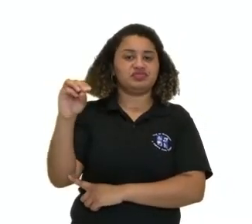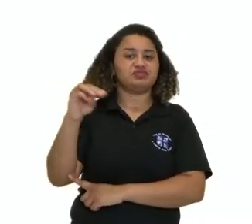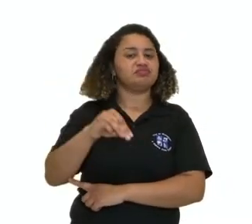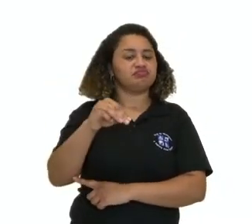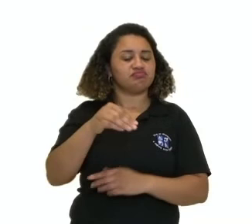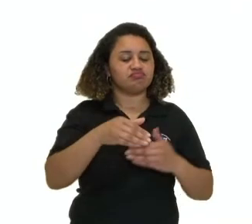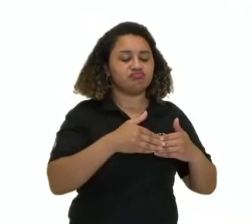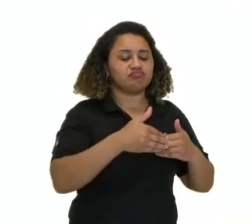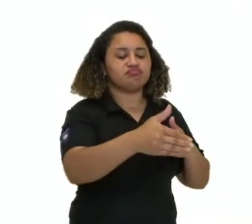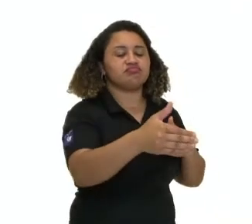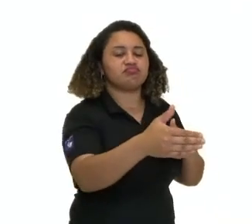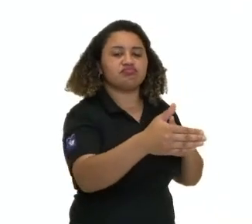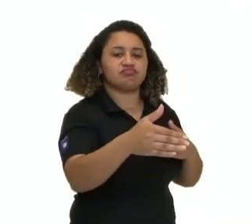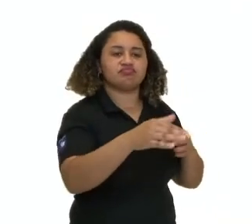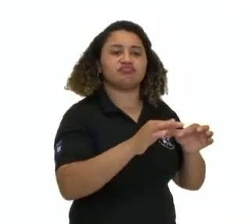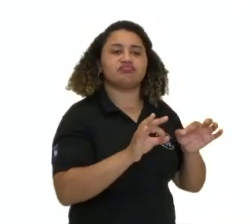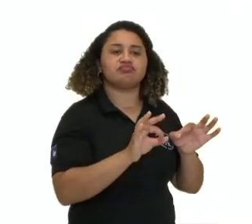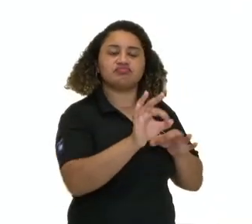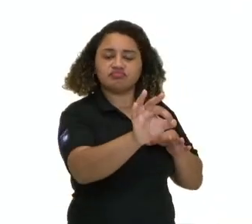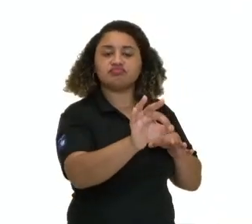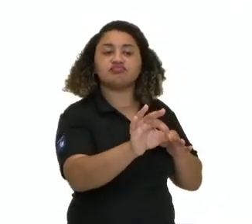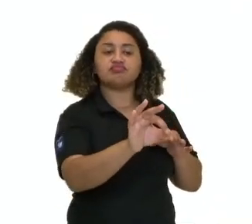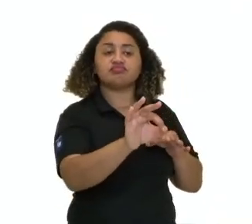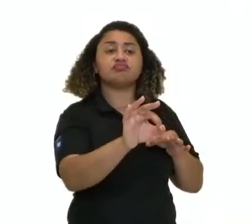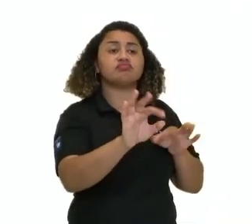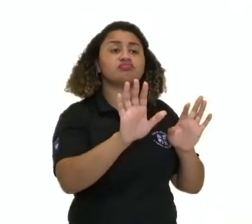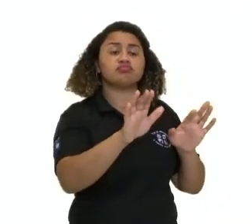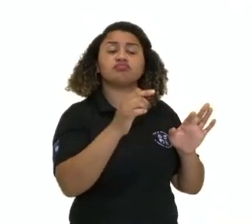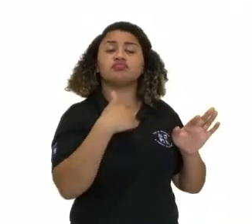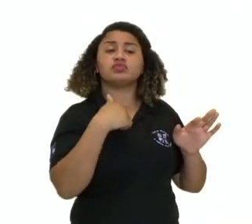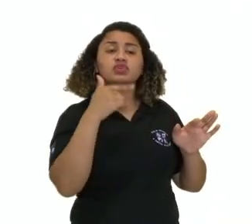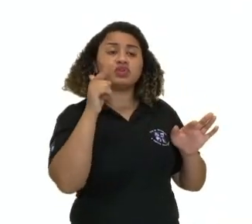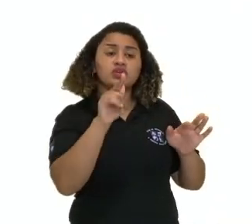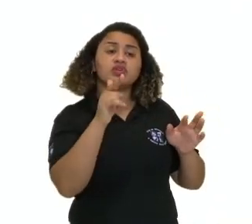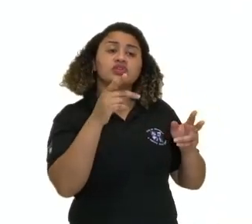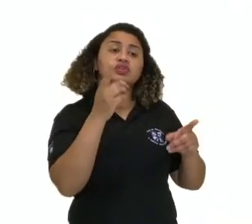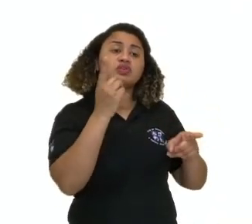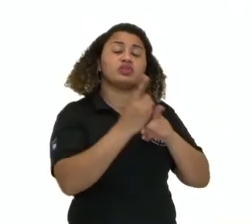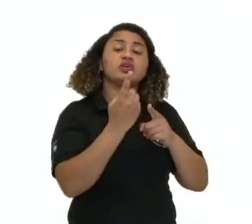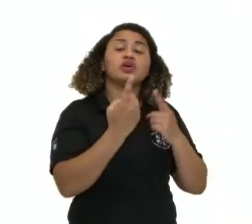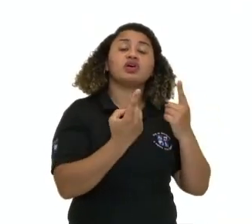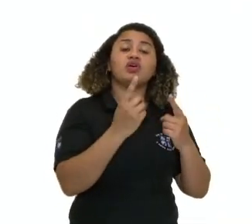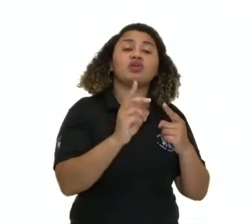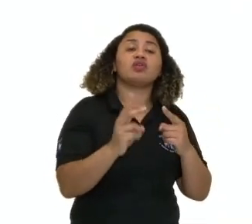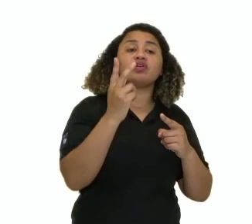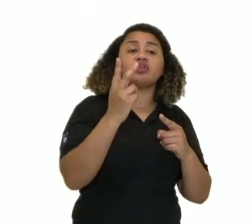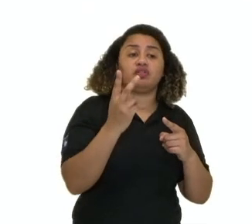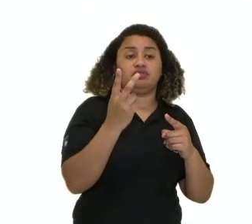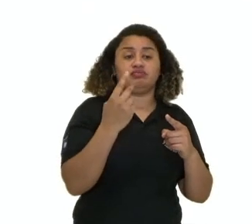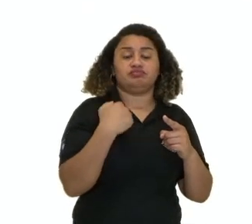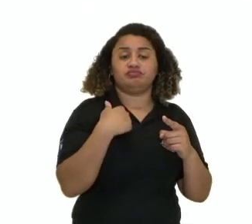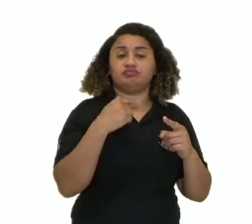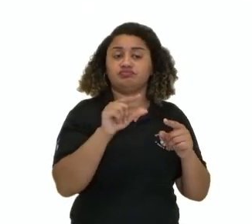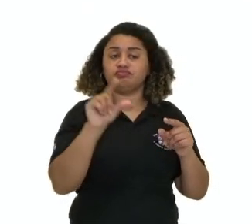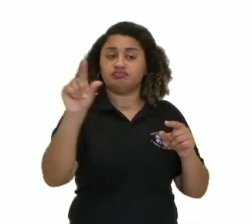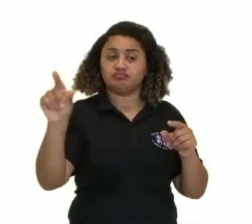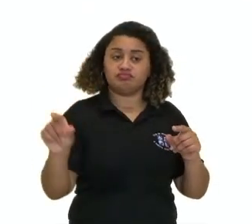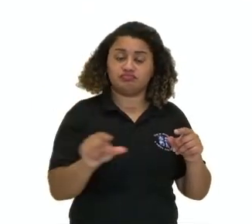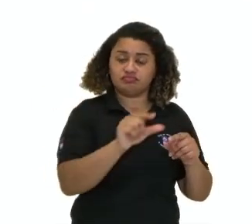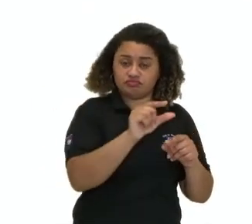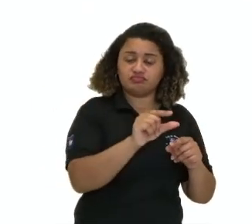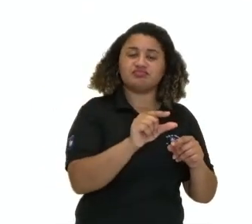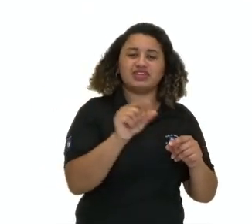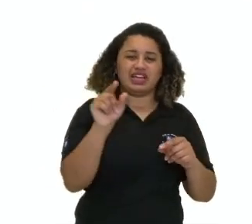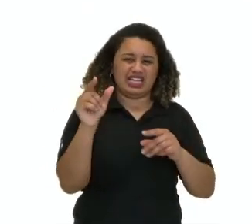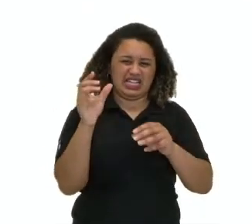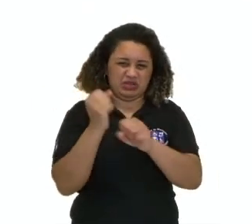tinha. Então, quando eu olho para cá, tá super tranquilo de descobrir quem é o A1. Basta a gente isolar o A1. Então, vamos deixar ele